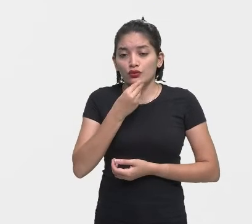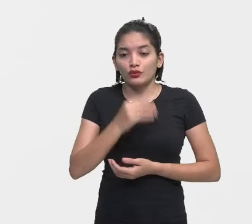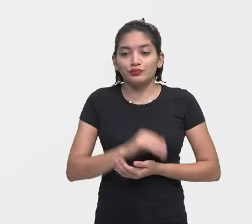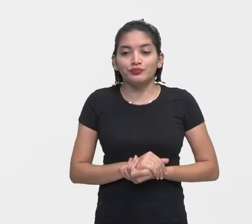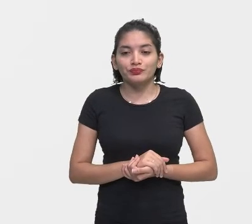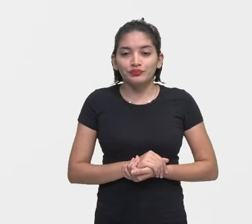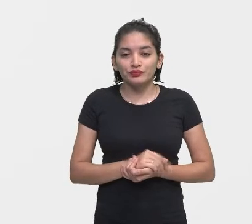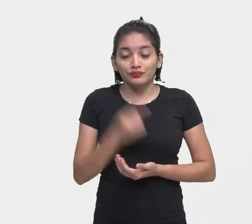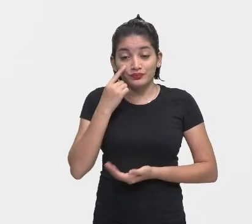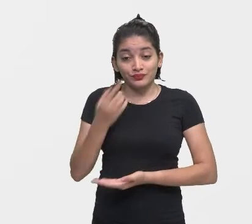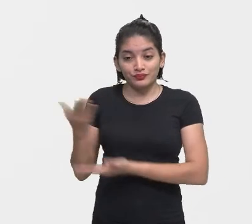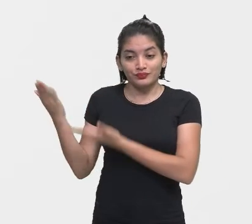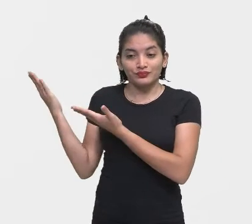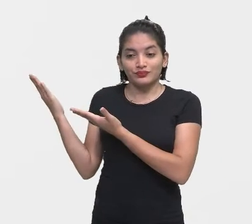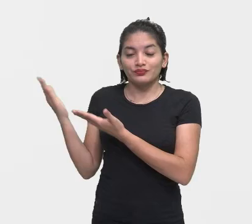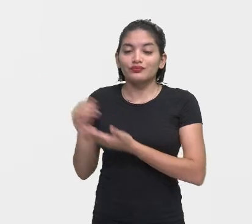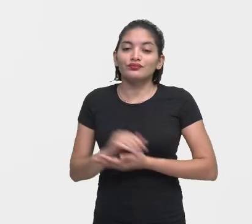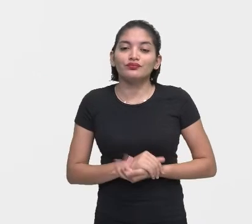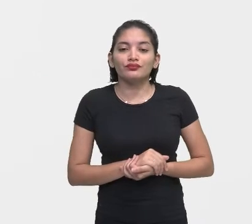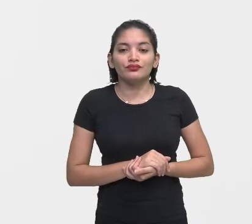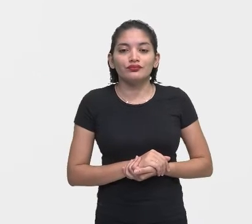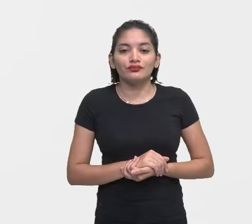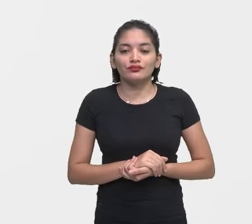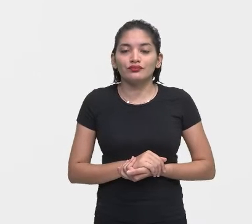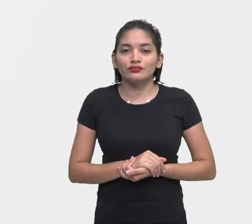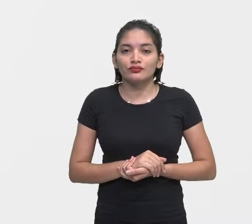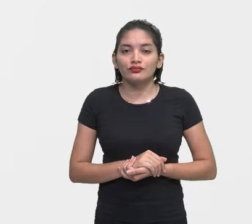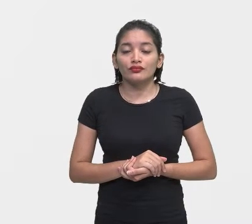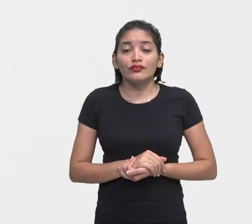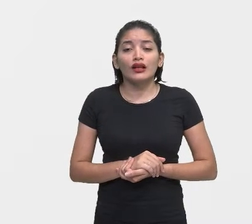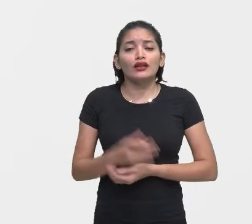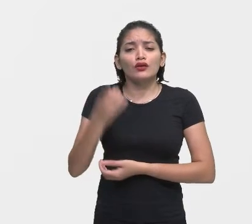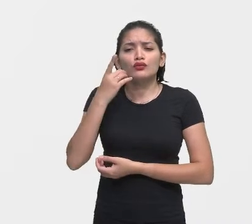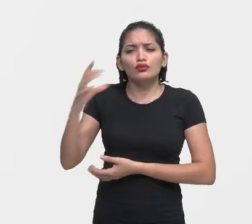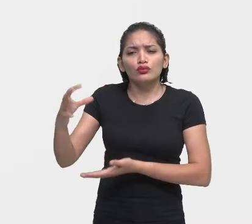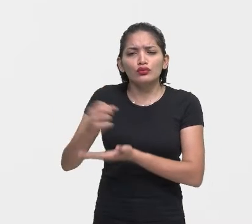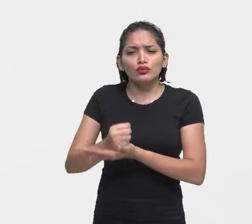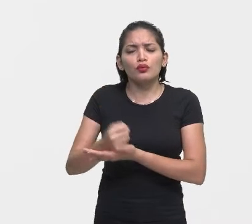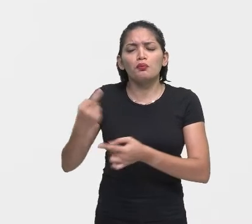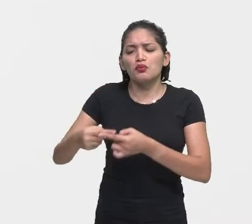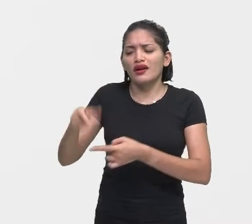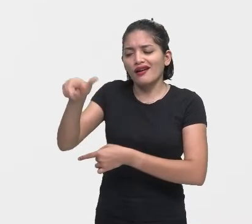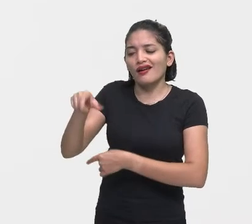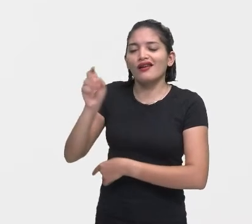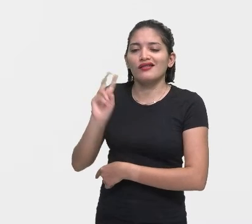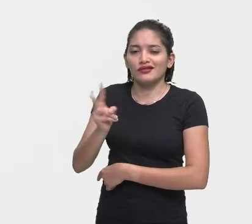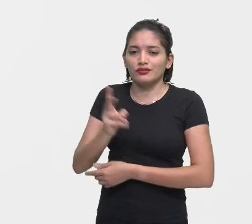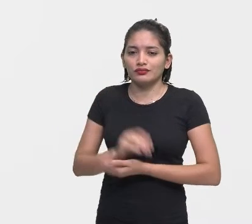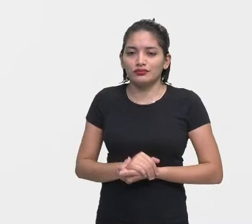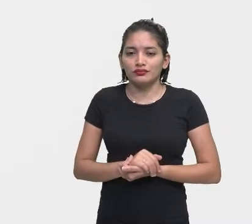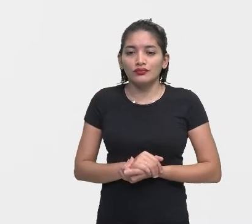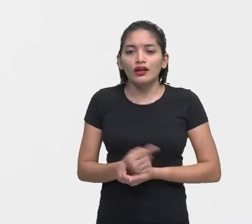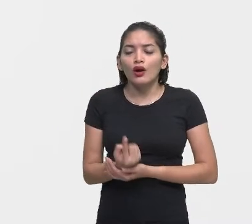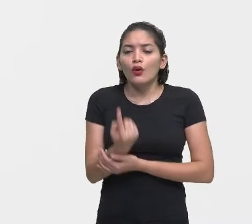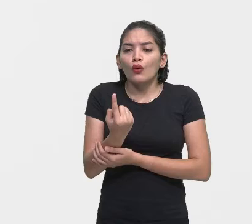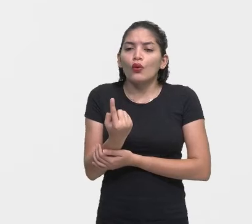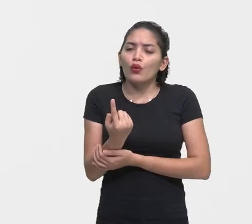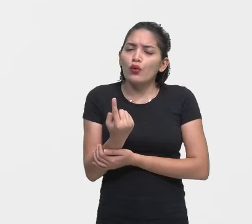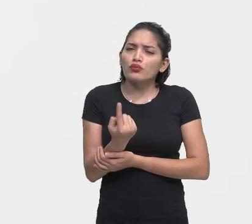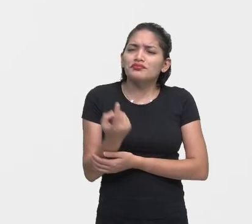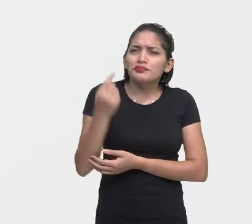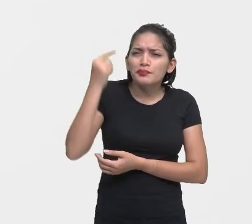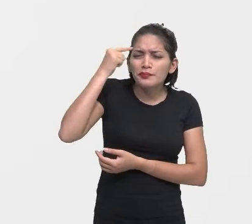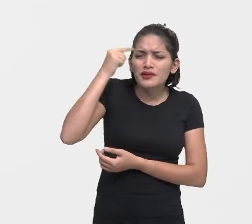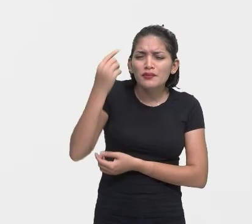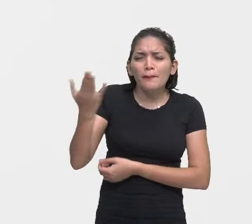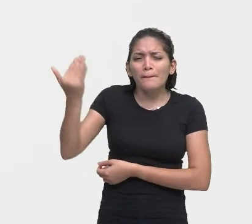Reis. Vamos lá? Colhe o dia porque és ele. Uns, com os olhos postos no